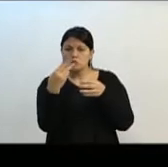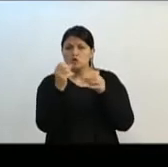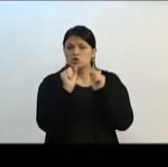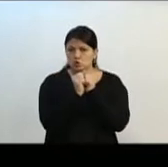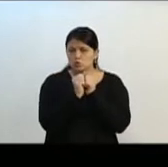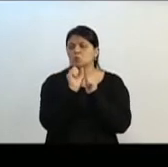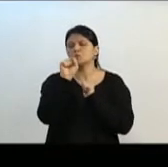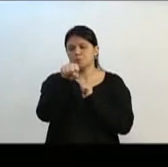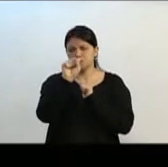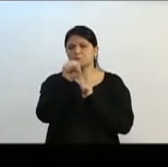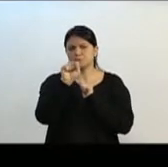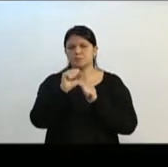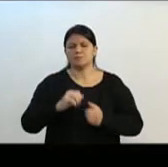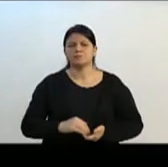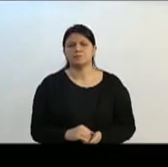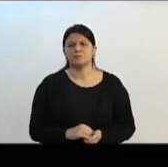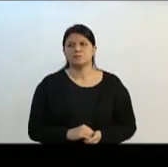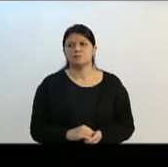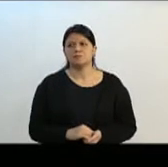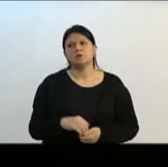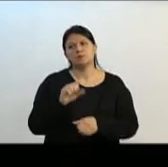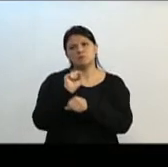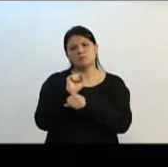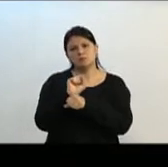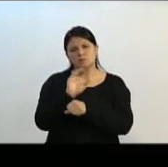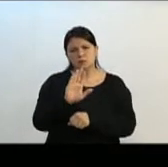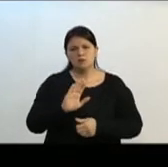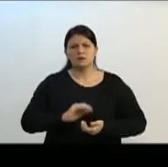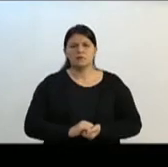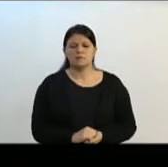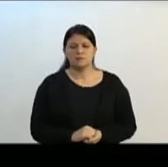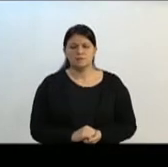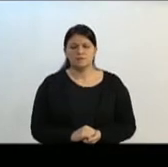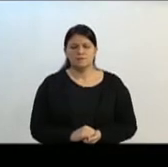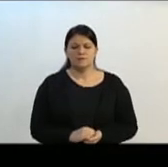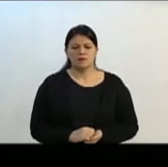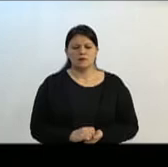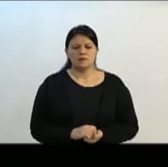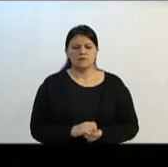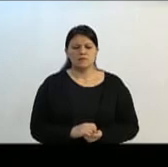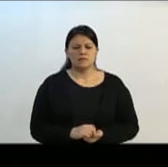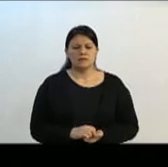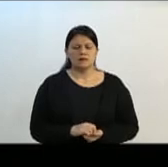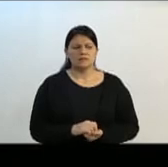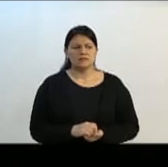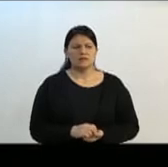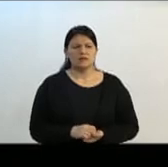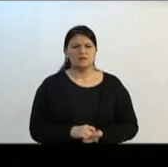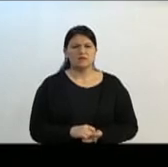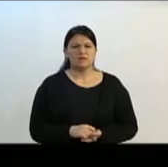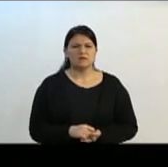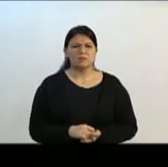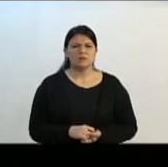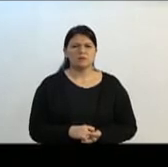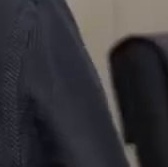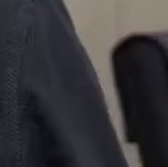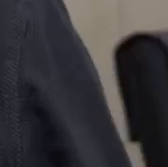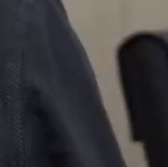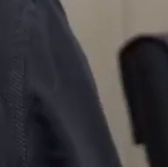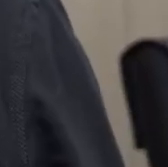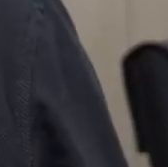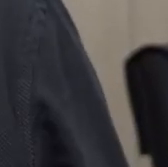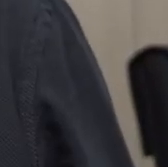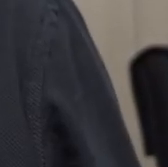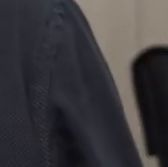ainda na sessão ordinária os parlamentares analisaram e aprovaram oito requerimentos e três moções